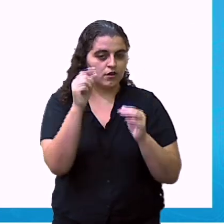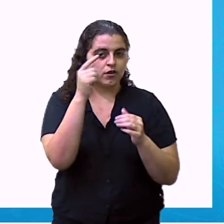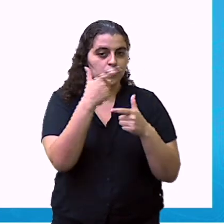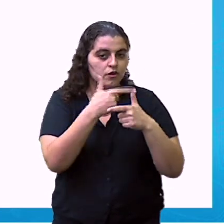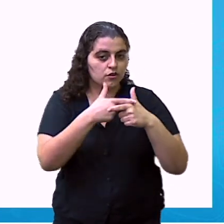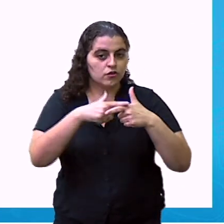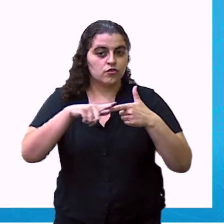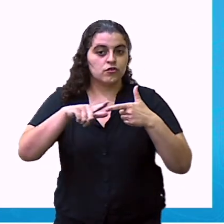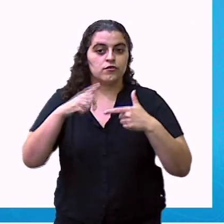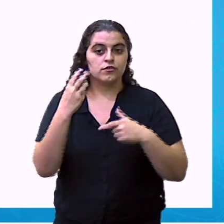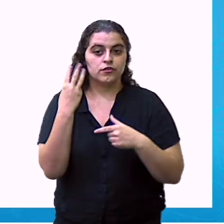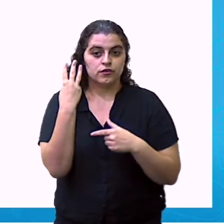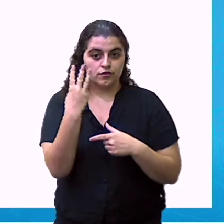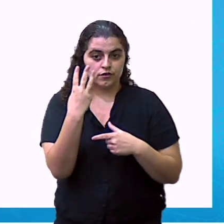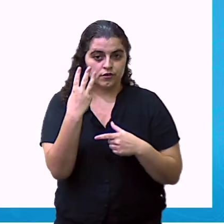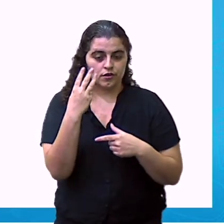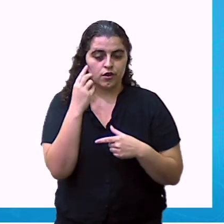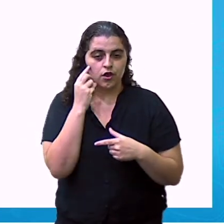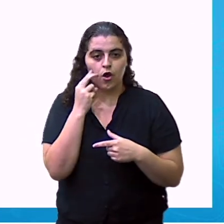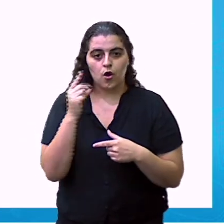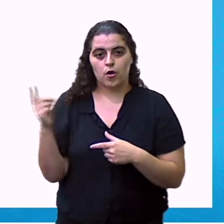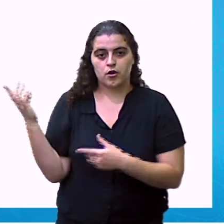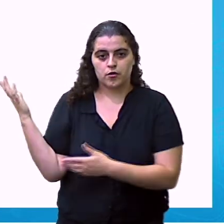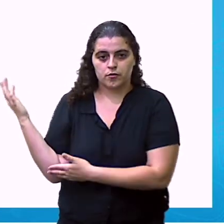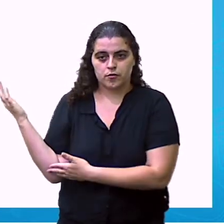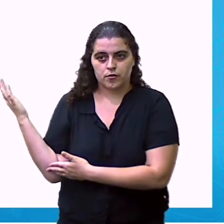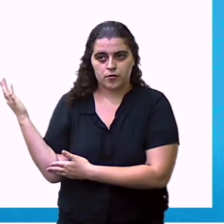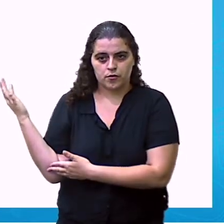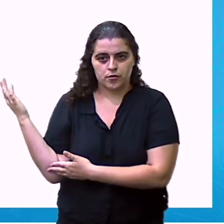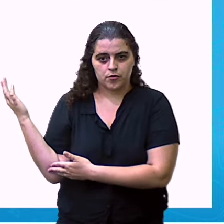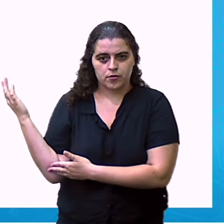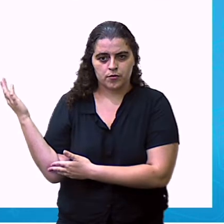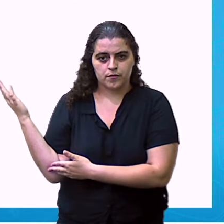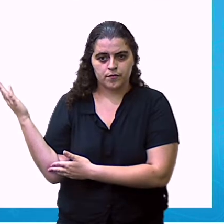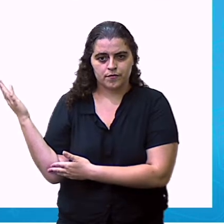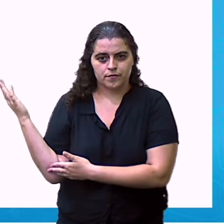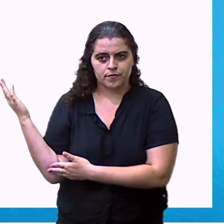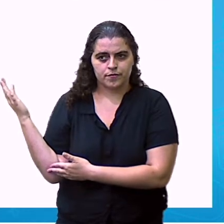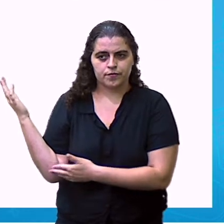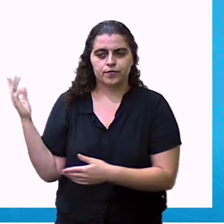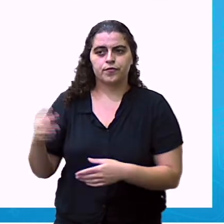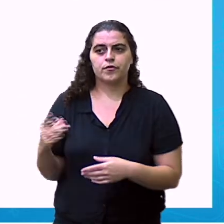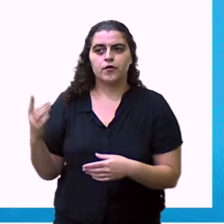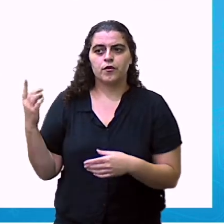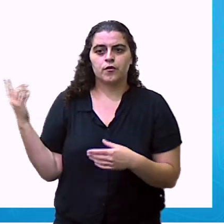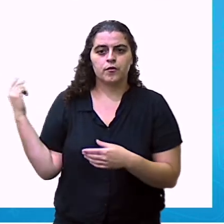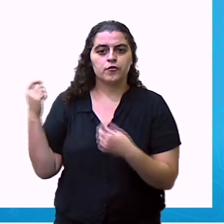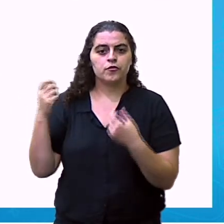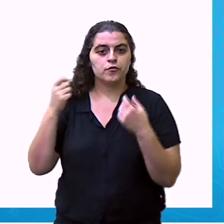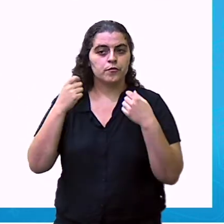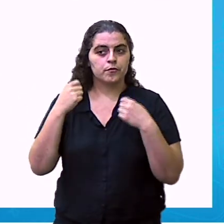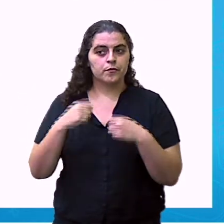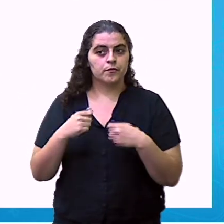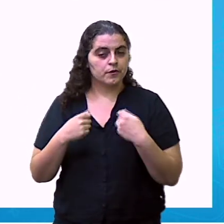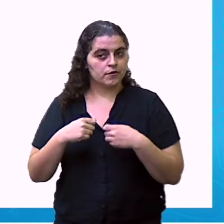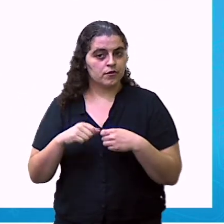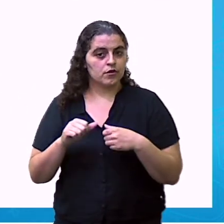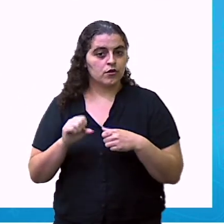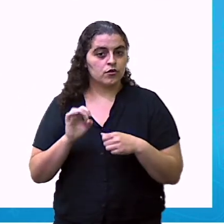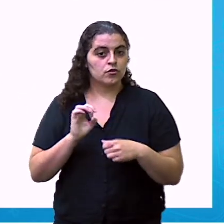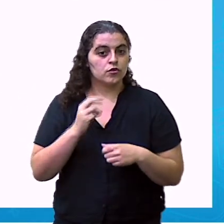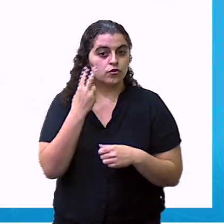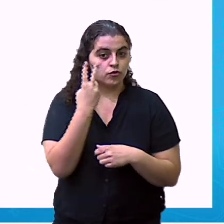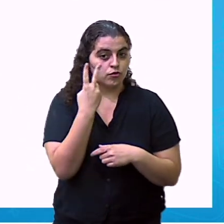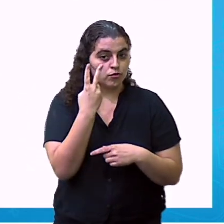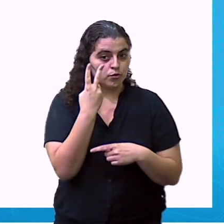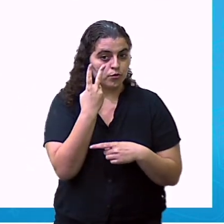partes. E quantas partes nós precisamos, então, pegar dessa totalidade? Nós precisamos pegar